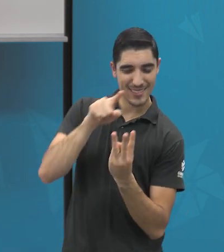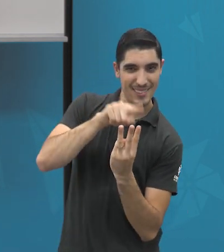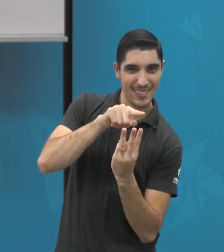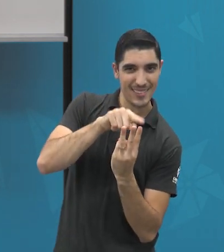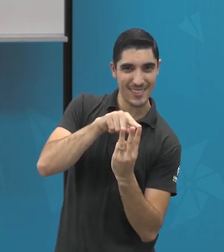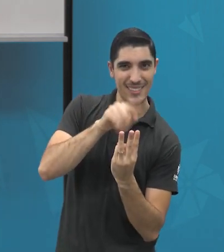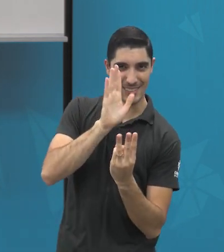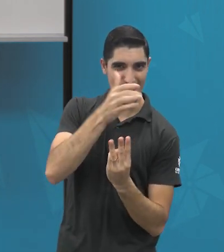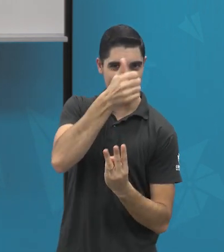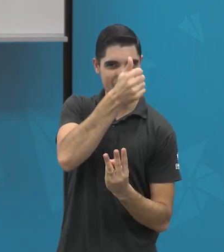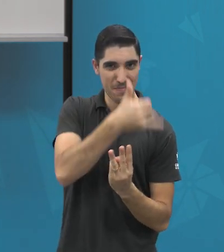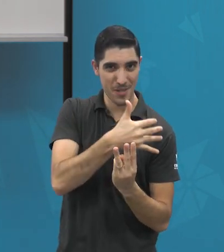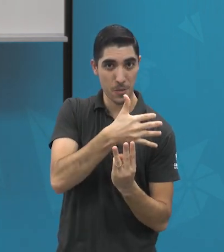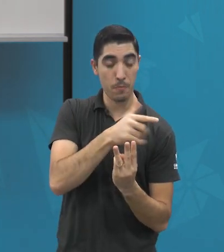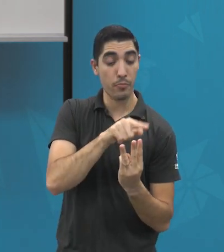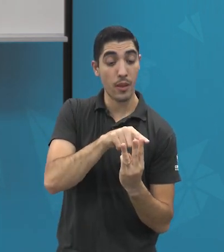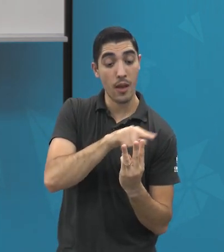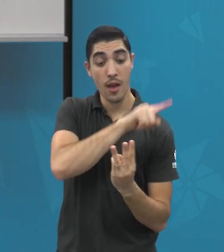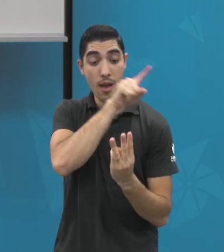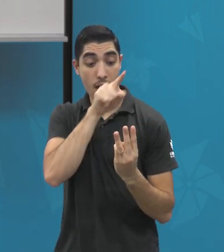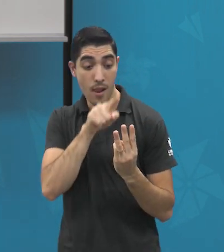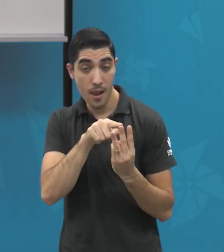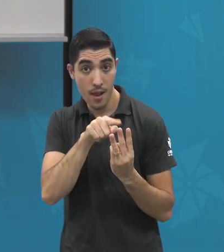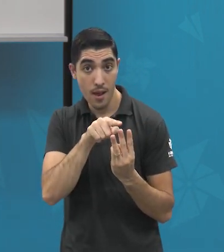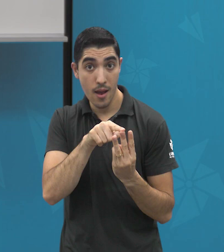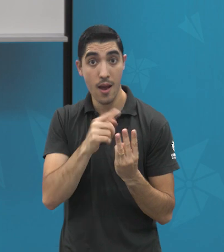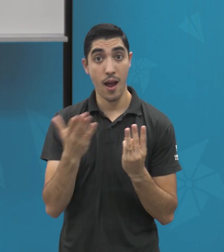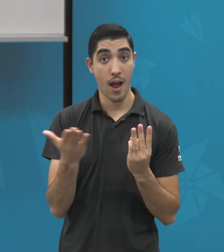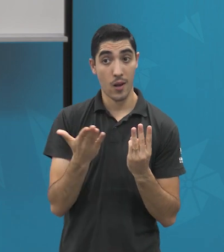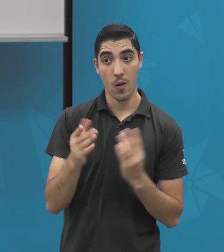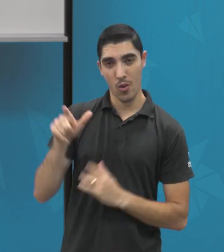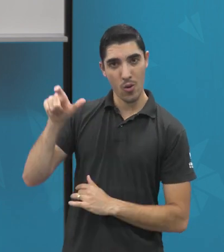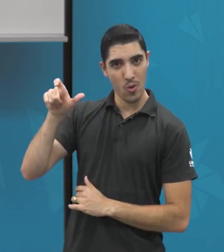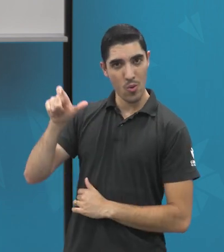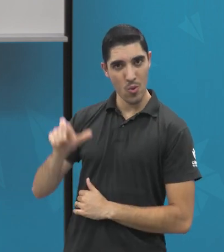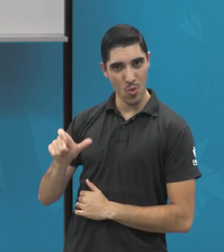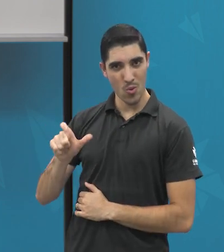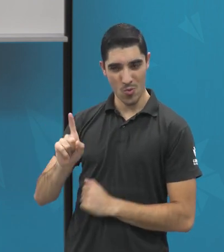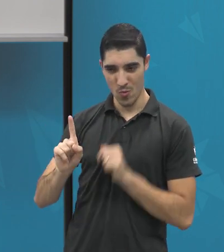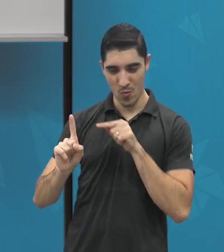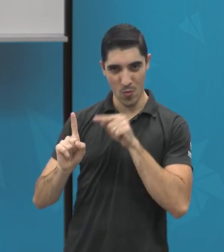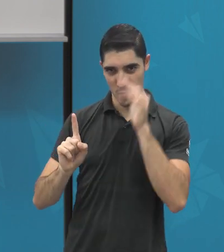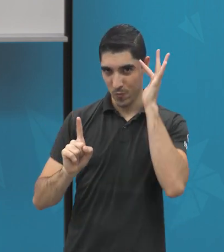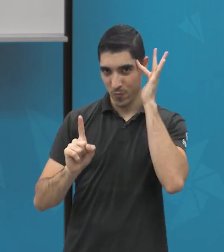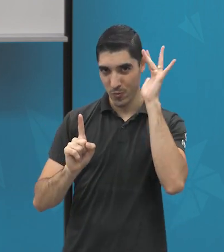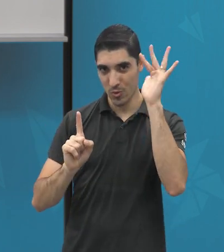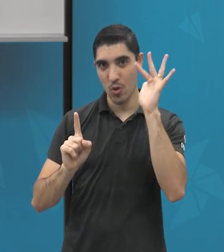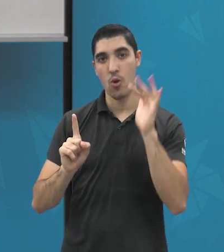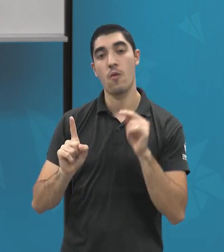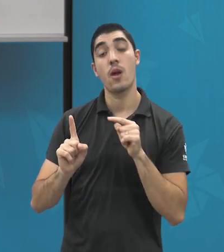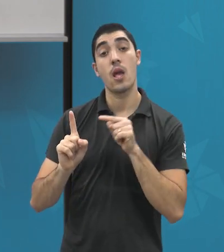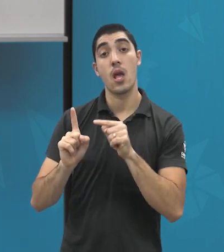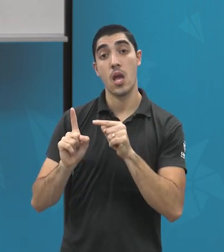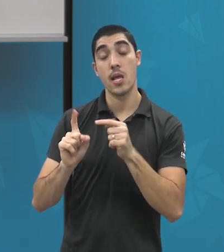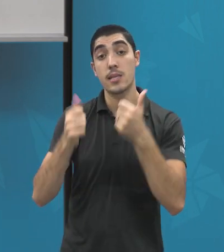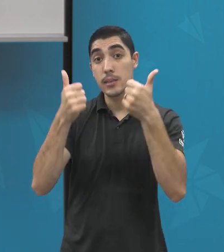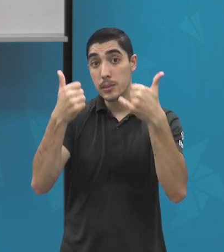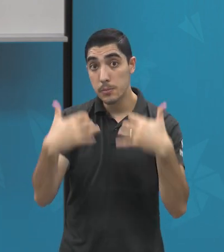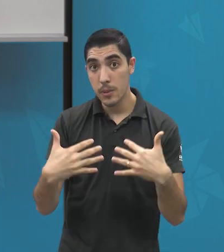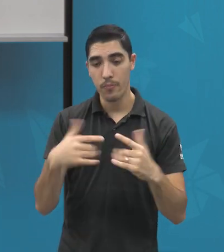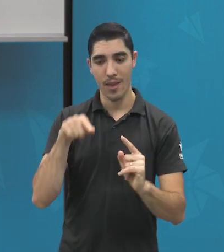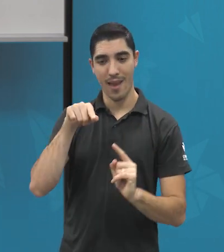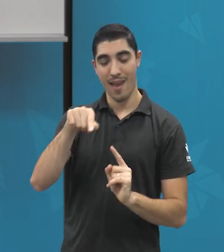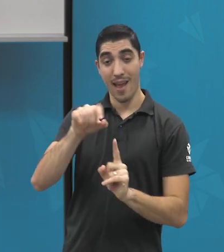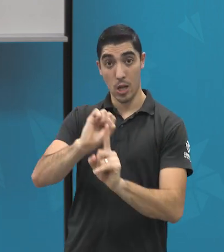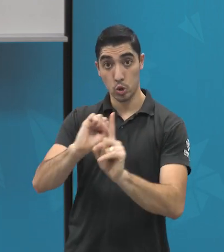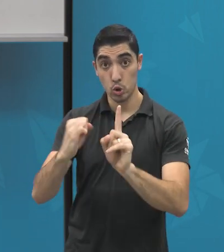momento, John Stuart Mill está pensando que é necessário que a sociedade ela se